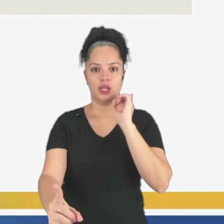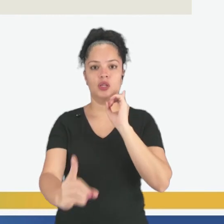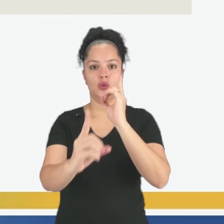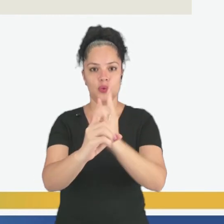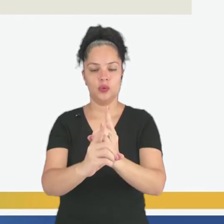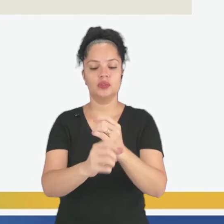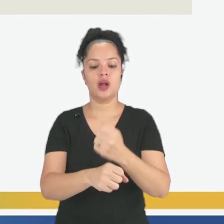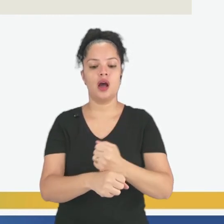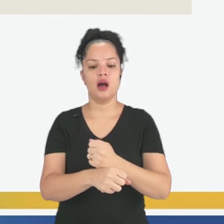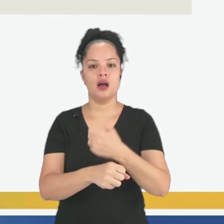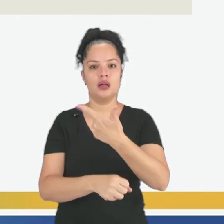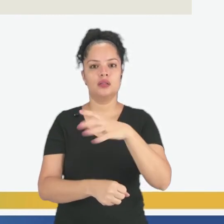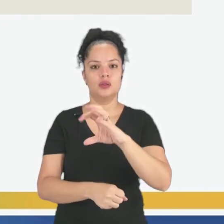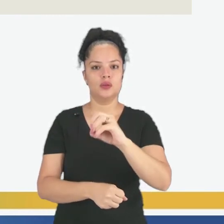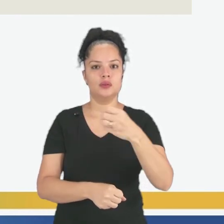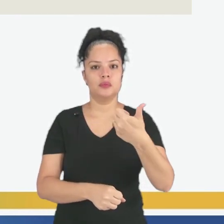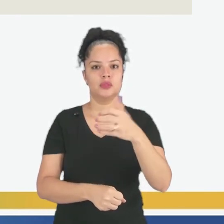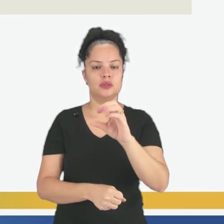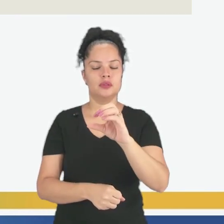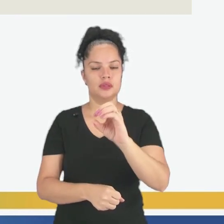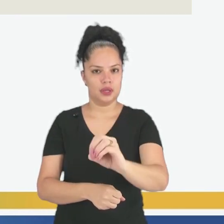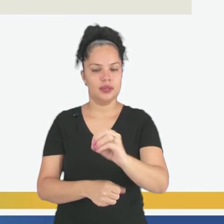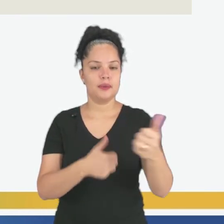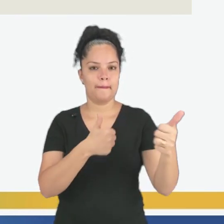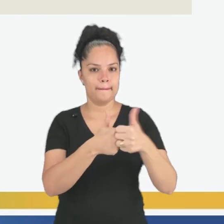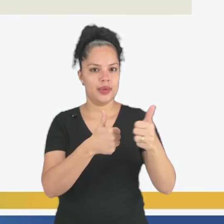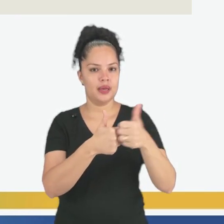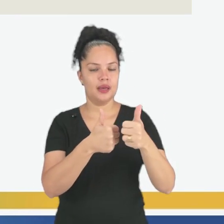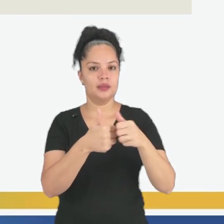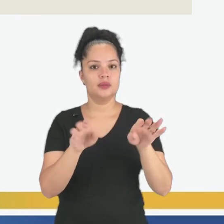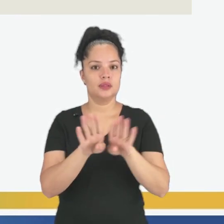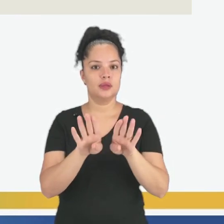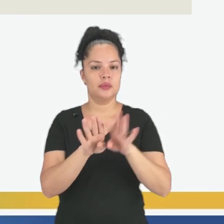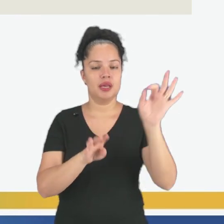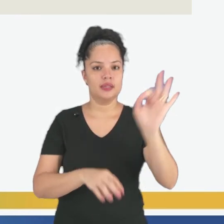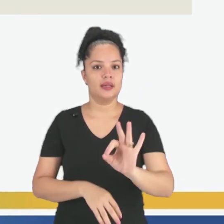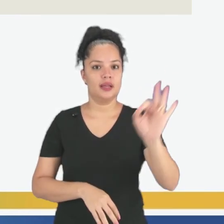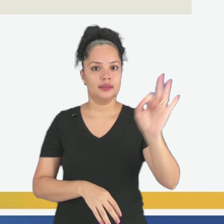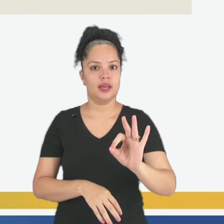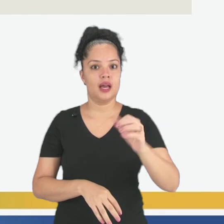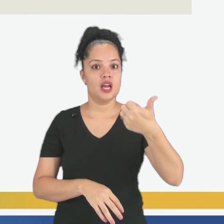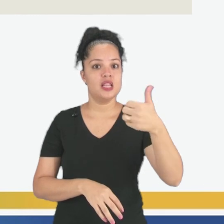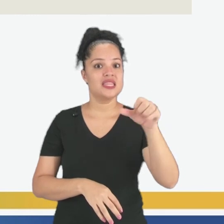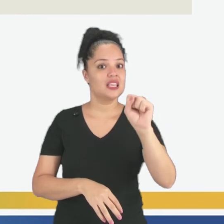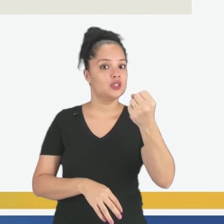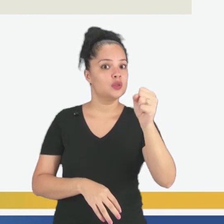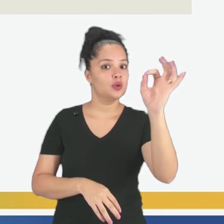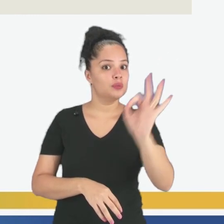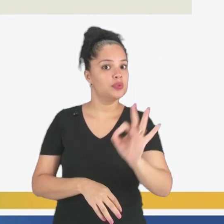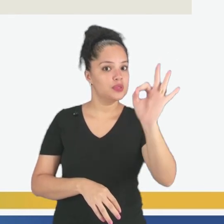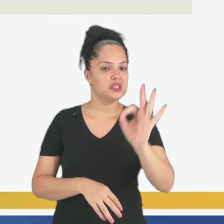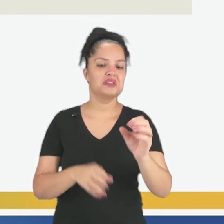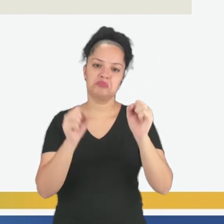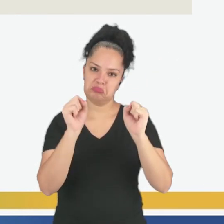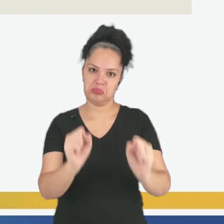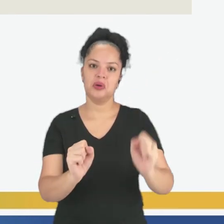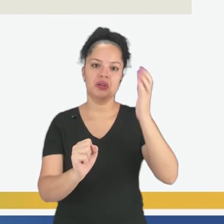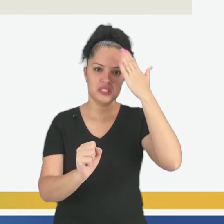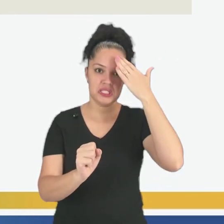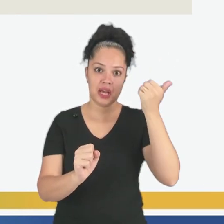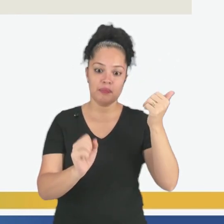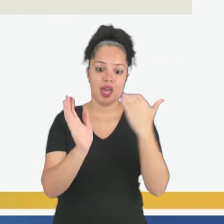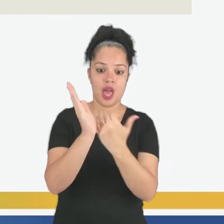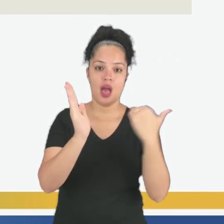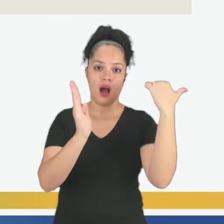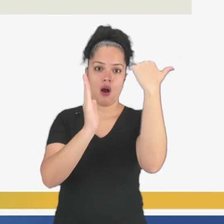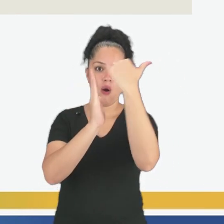ano de 2010. E próximo a ele, nós temos a taxa de 18%. Então, nós já podemos inferir que a porcentagem de aumento